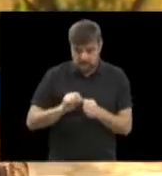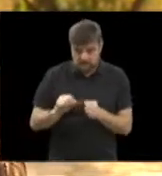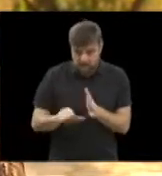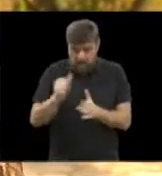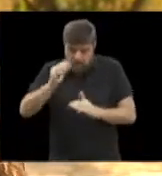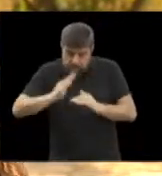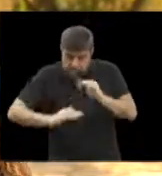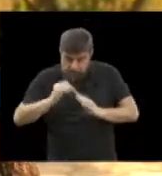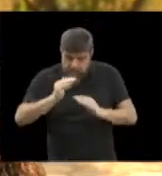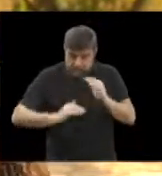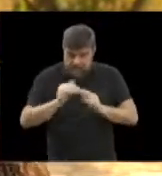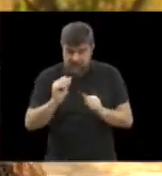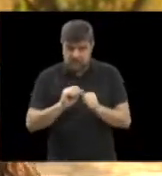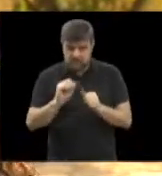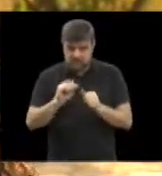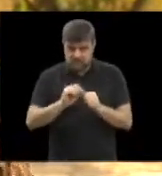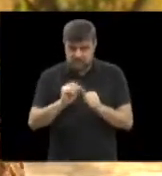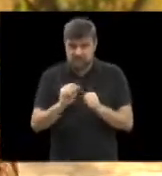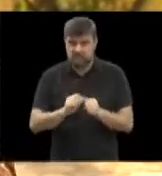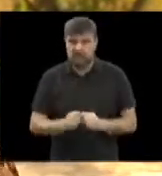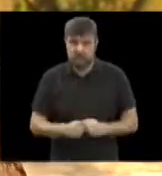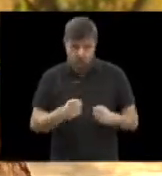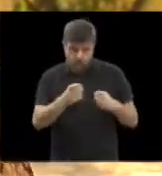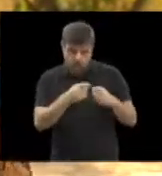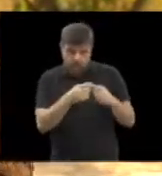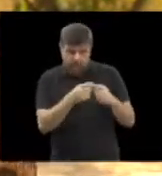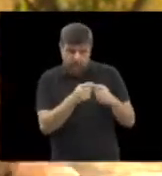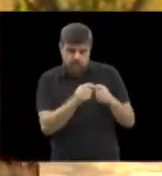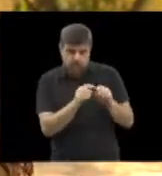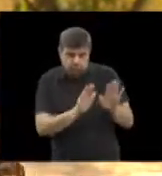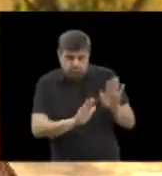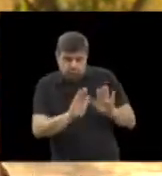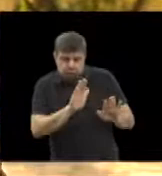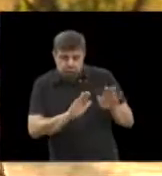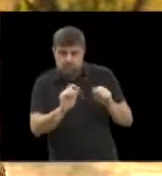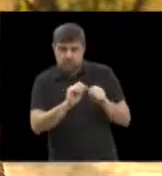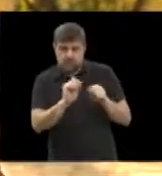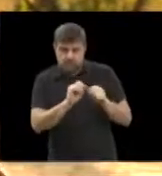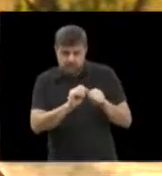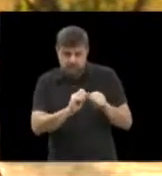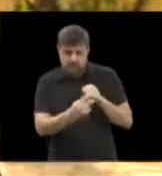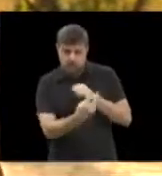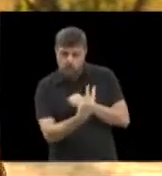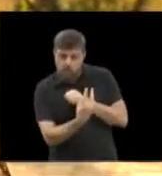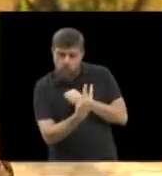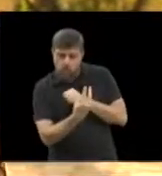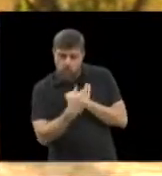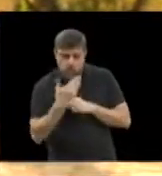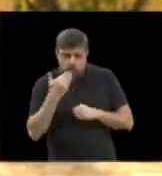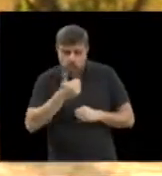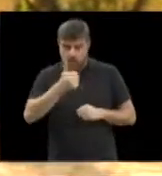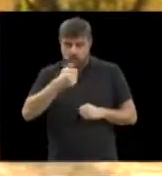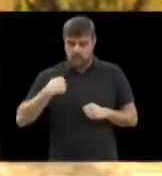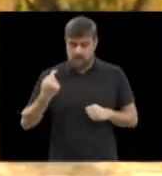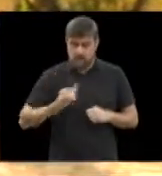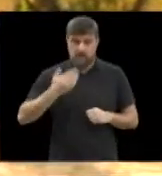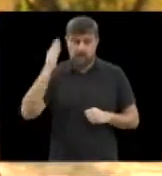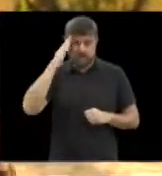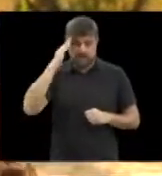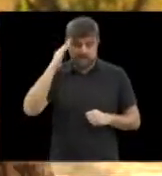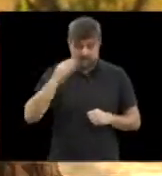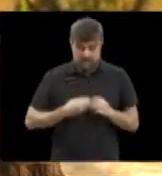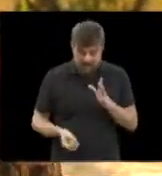né? E a gente achou que o médico foi muito mais cauteloso, né? Porque ele retrocedeu um pouquinho, né? Para ter certeza que não ia acontecer sem